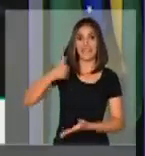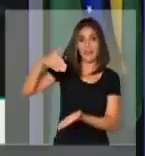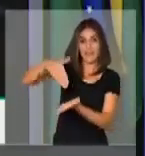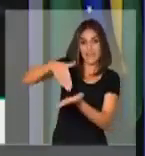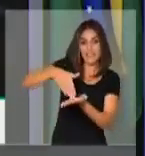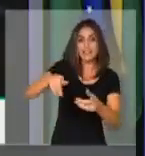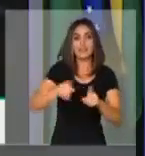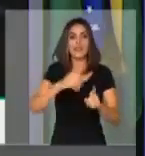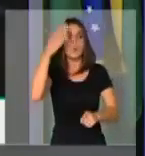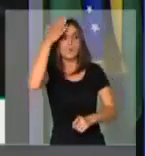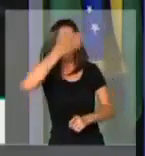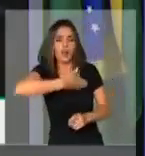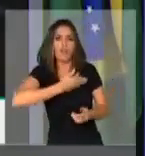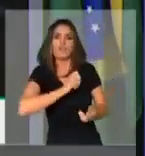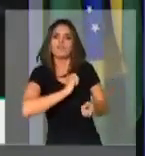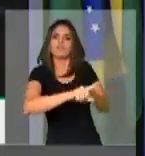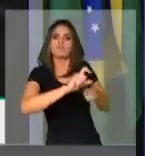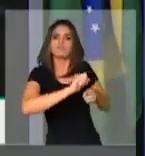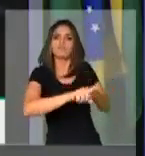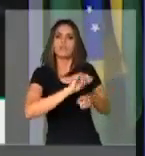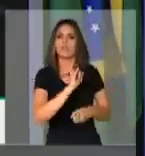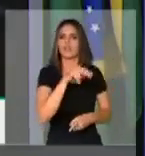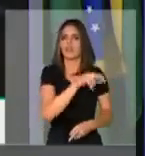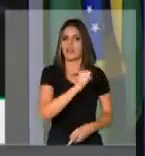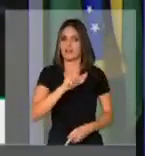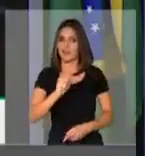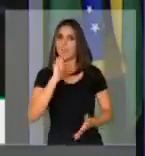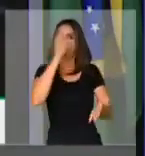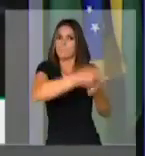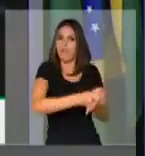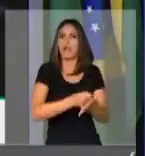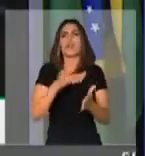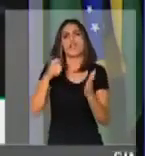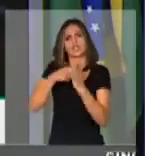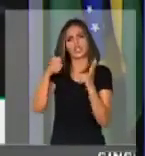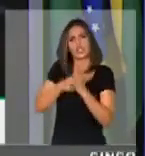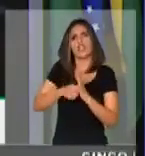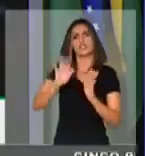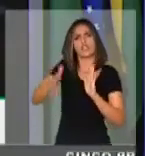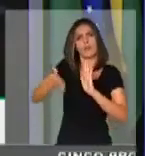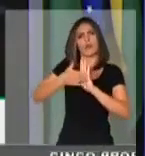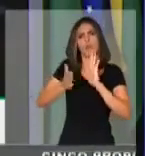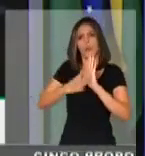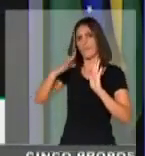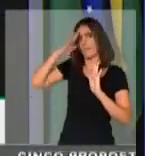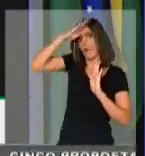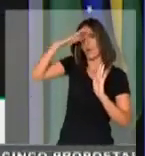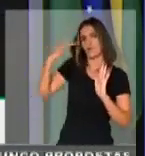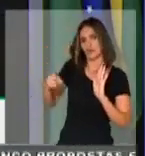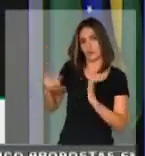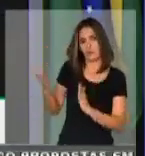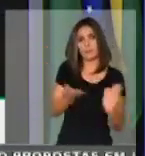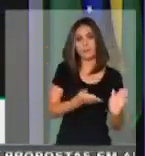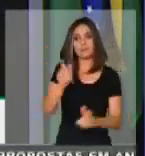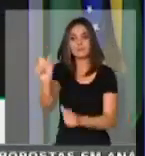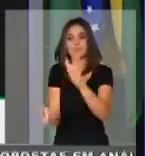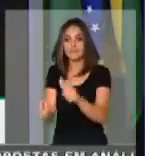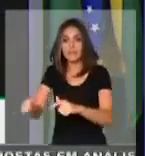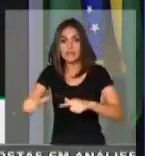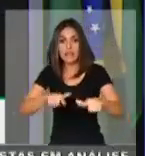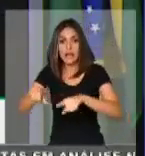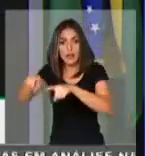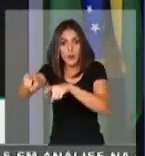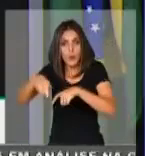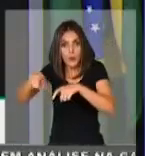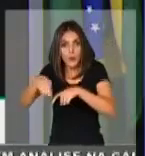da comprovação do efetivo recolhimento das contribuições, exigência estabelecida nessa proposta do governo, os trabalhadores